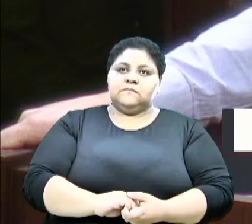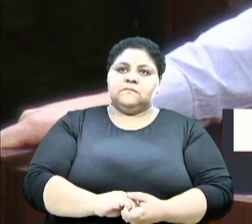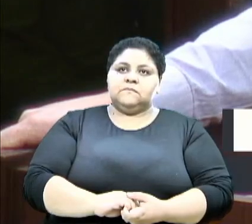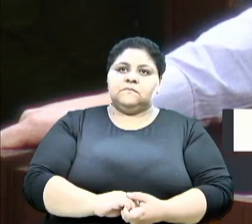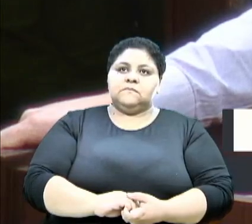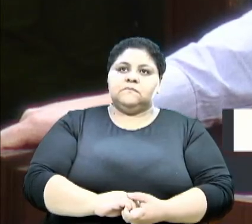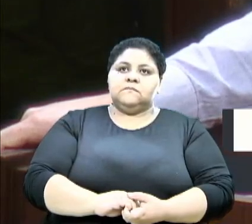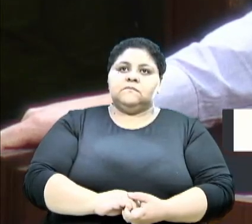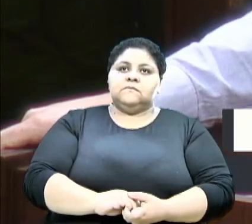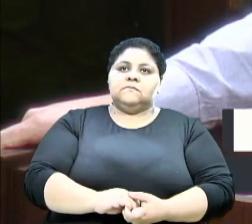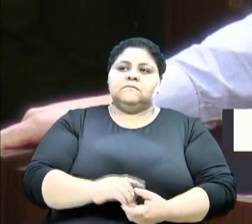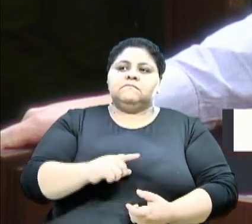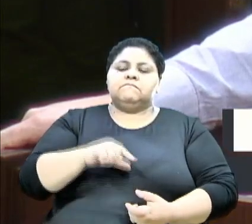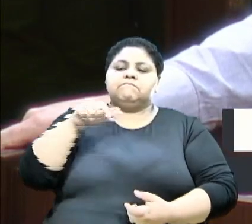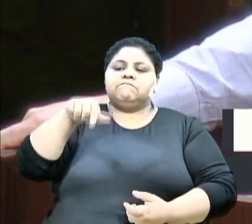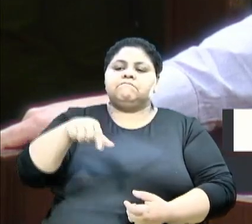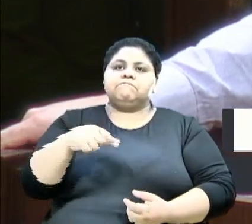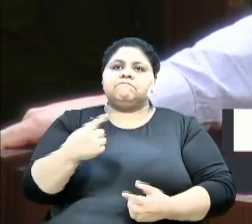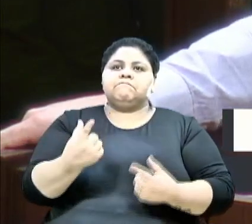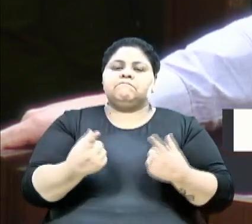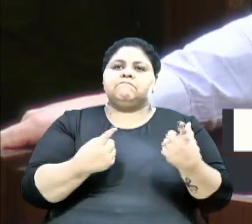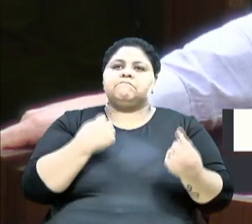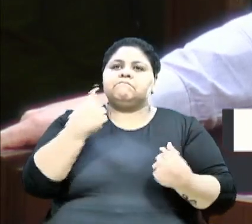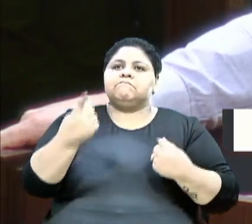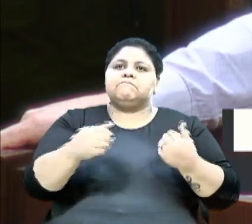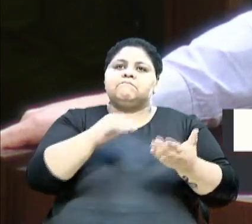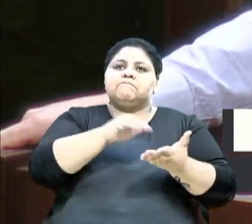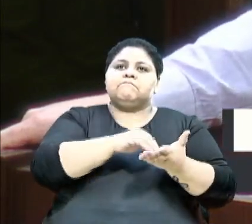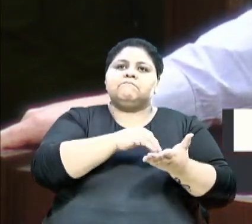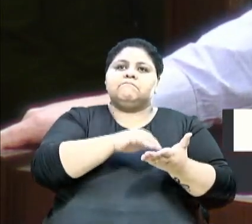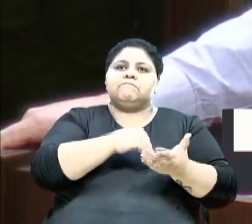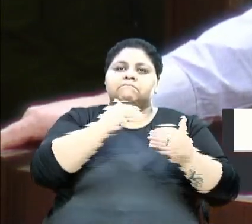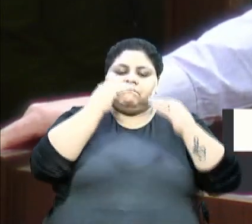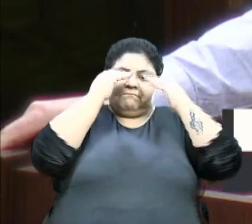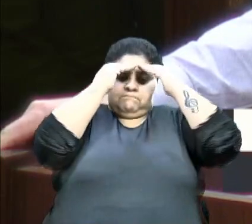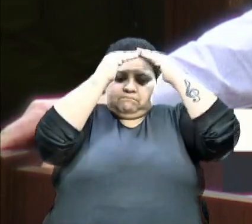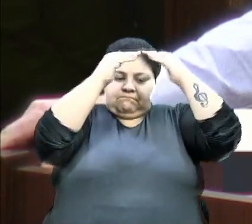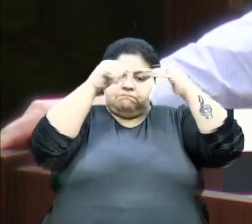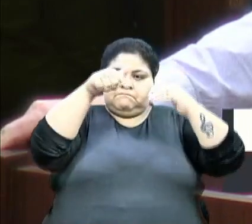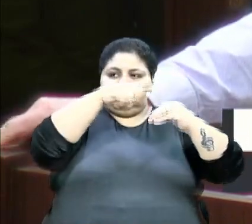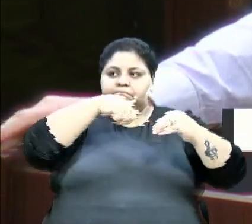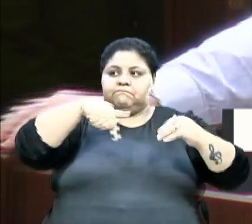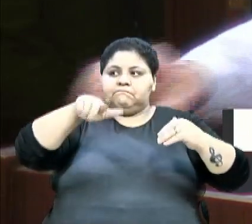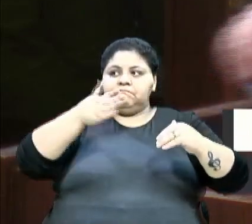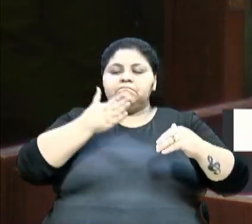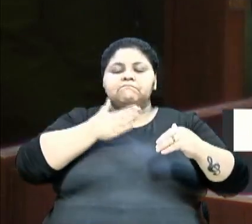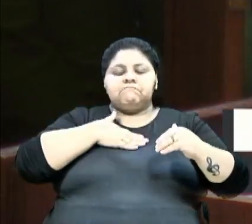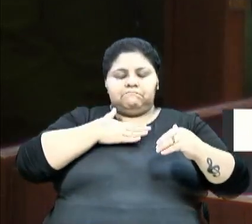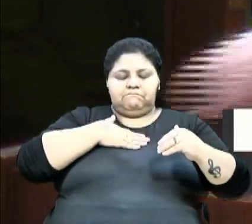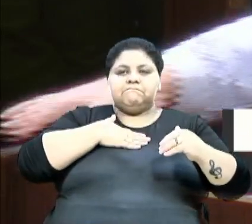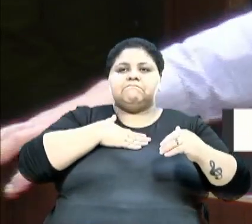algum secretário ou algumas pessoas do governo que respeitam esta casa, podem ter certeza que sou eu.